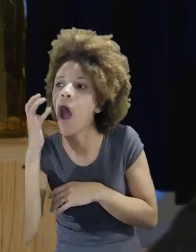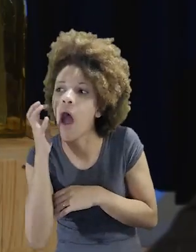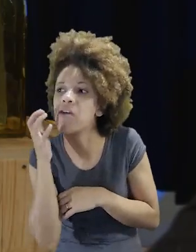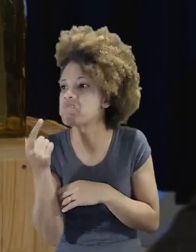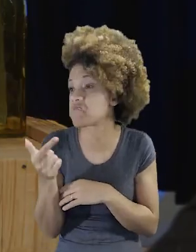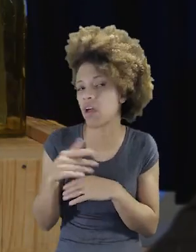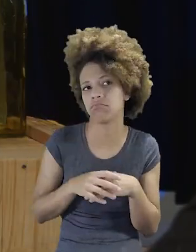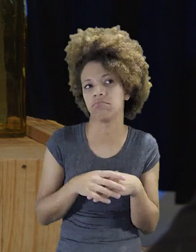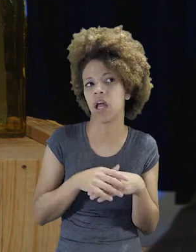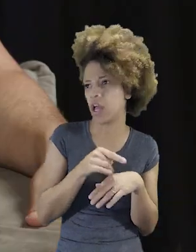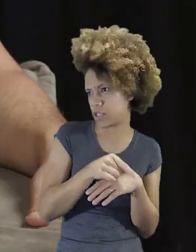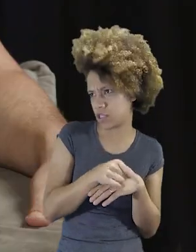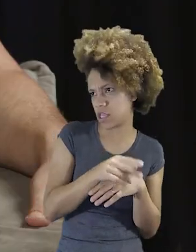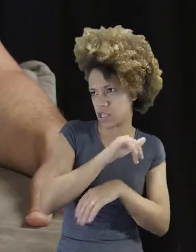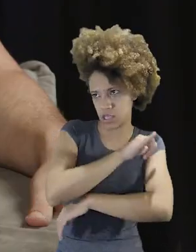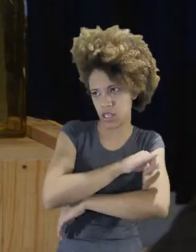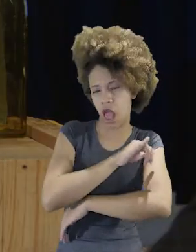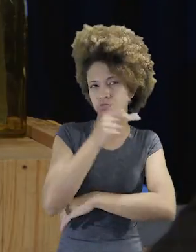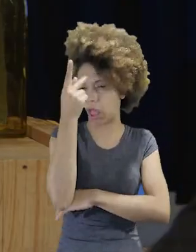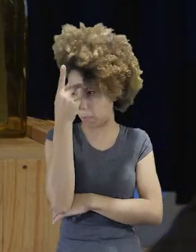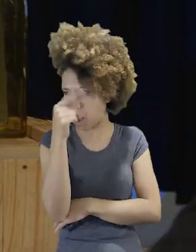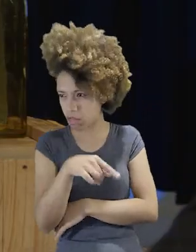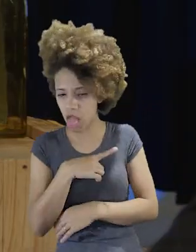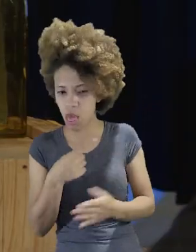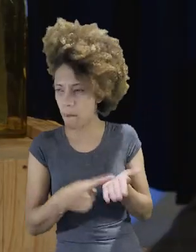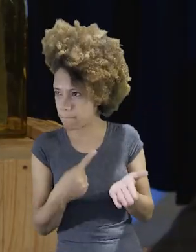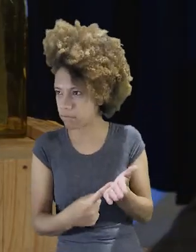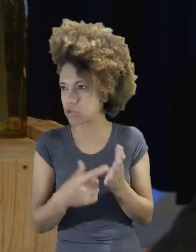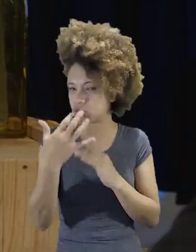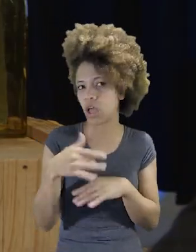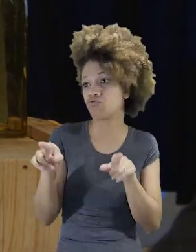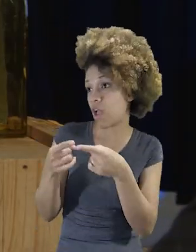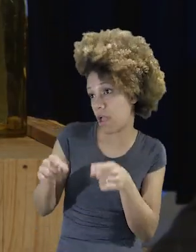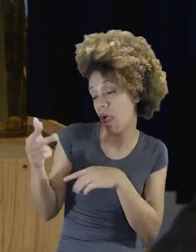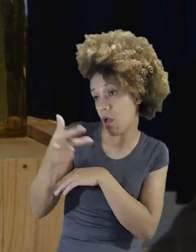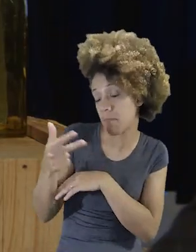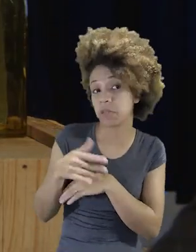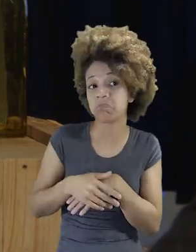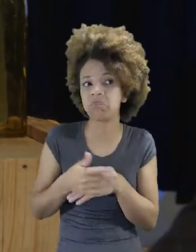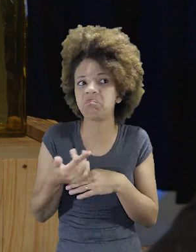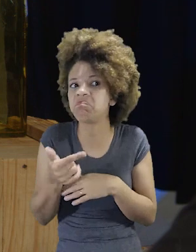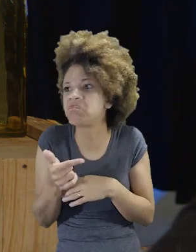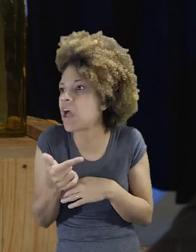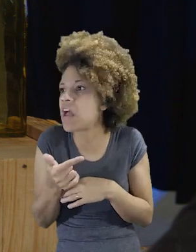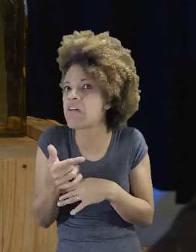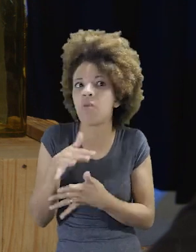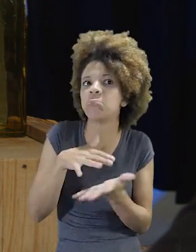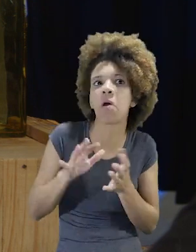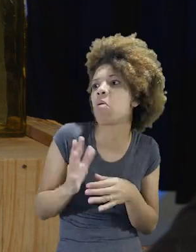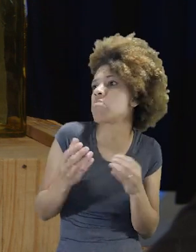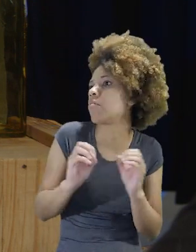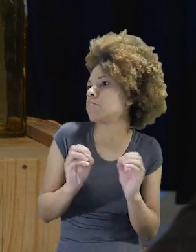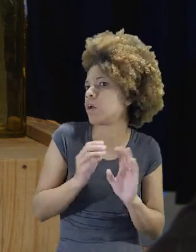sempre teve esse compromisso sério em tocar E aí você não vê esse negócio rolando e era na época que não tinha não tinha streaming